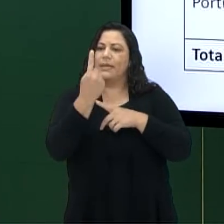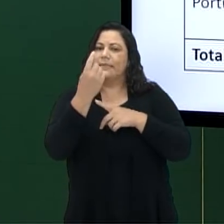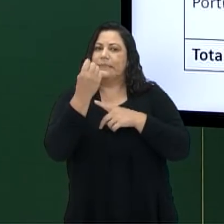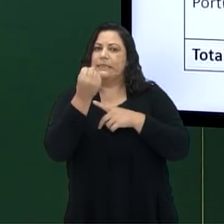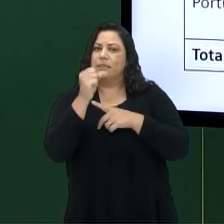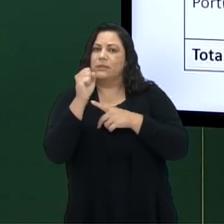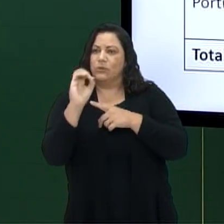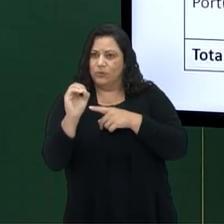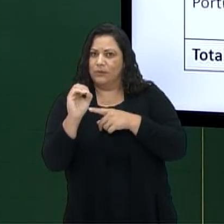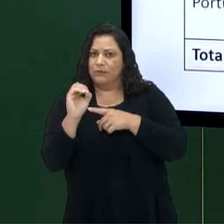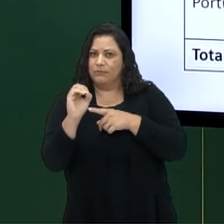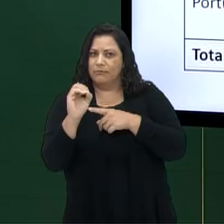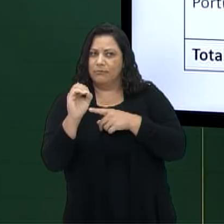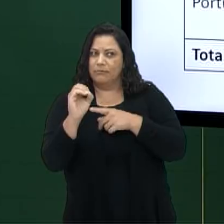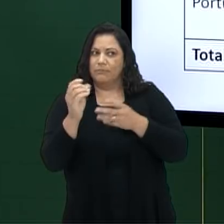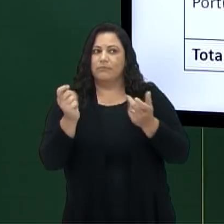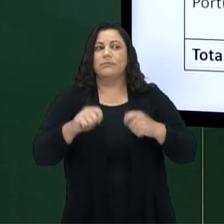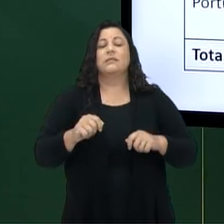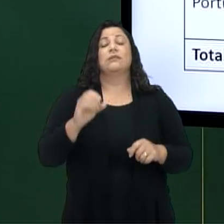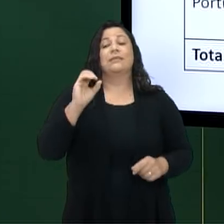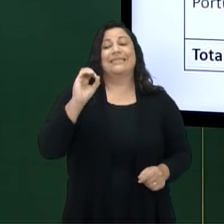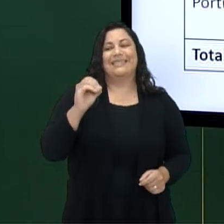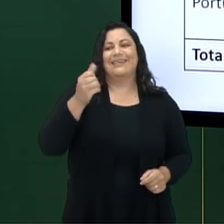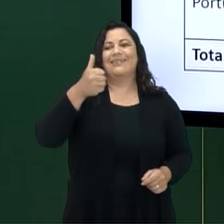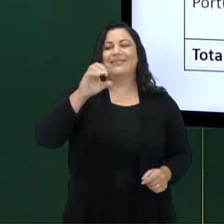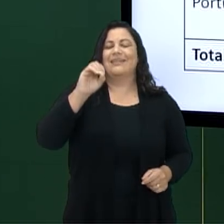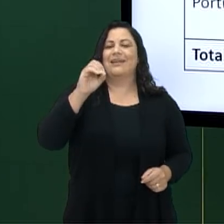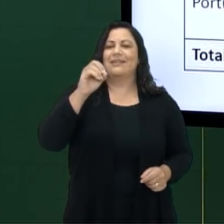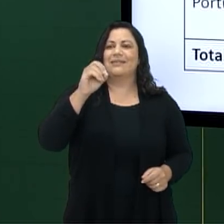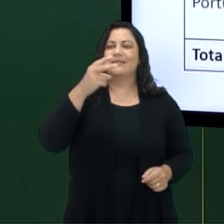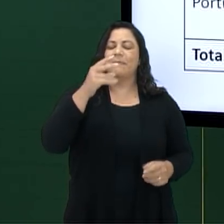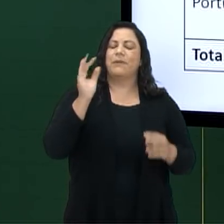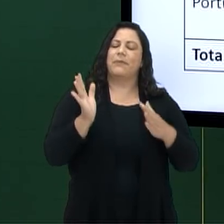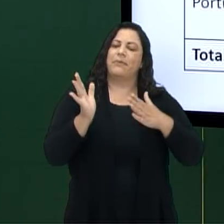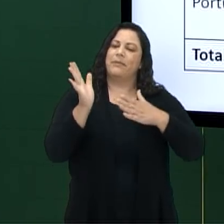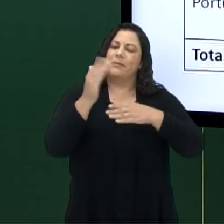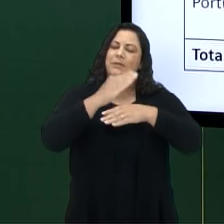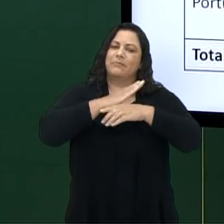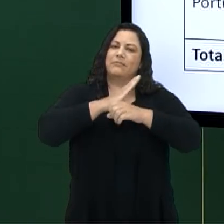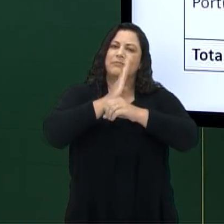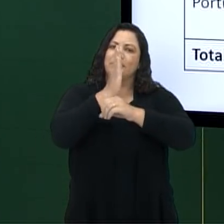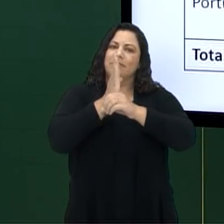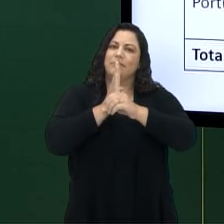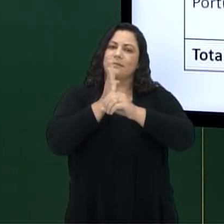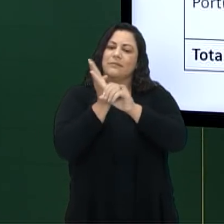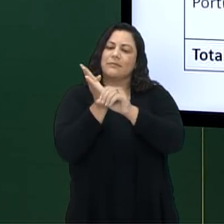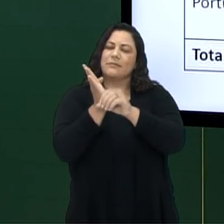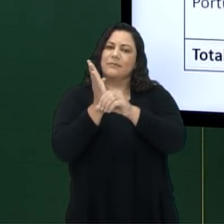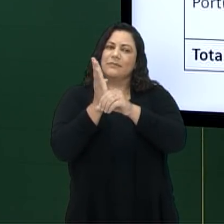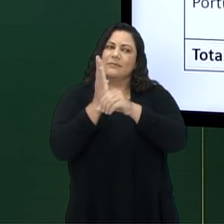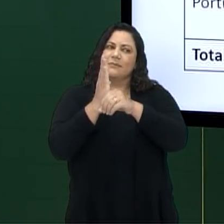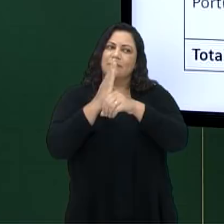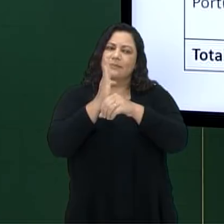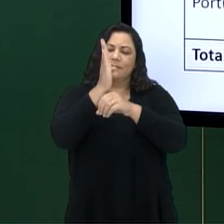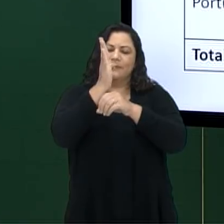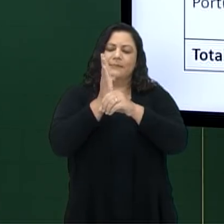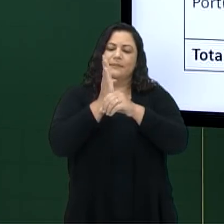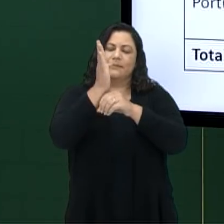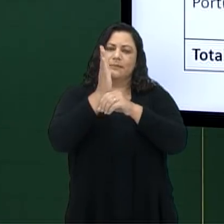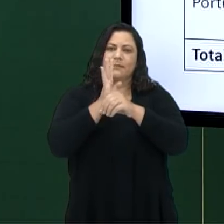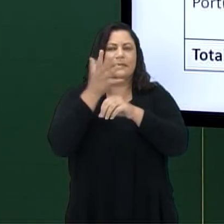gente quer que comece do 0. Então conta 0, 10, 20, 30, 40, 50, 60, 70, 86 graus, aqui mais ou